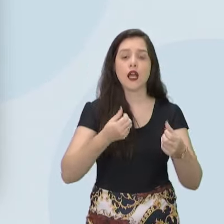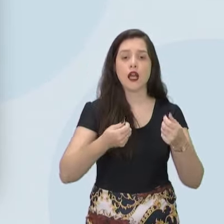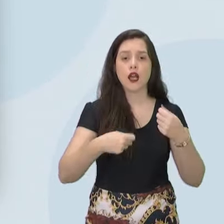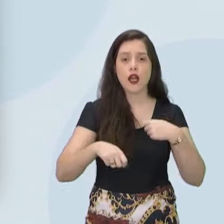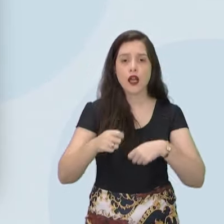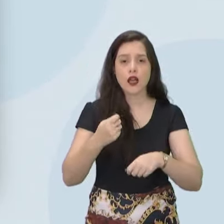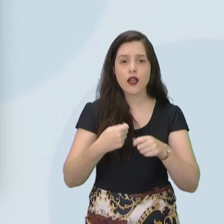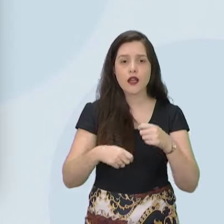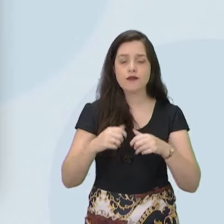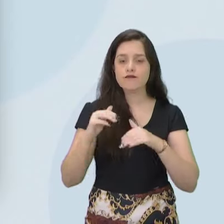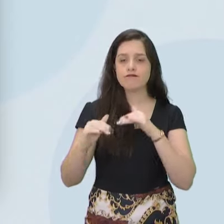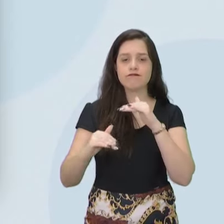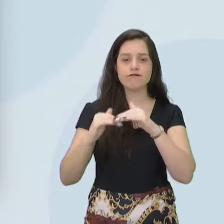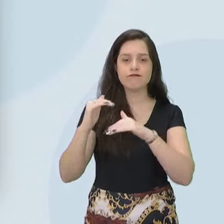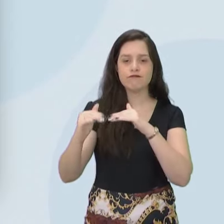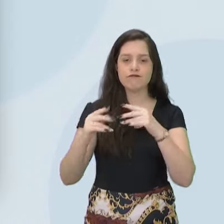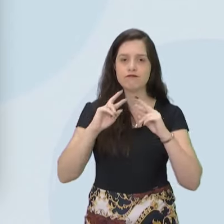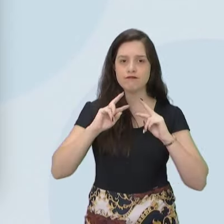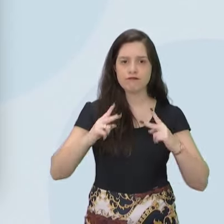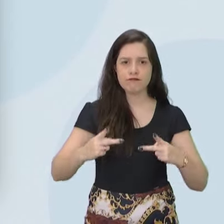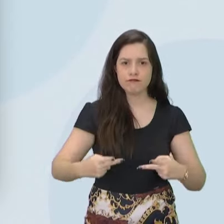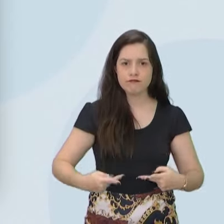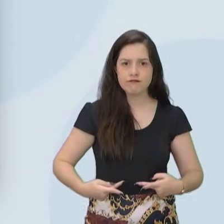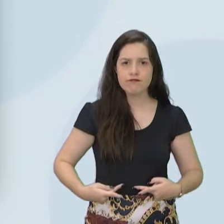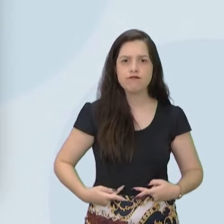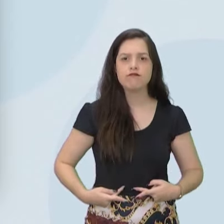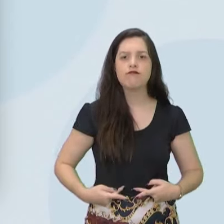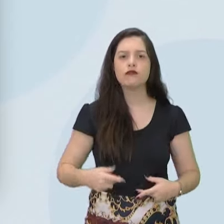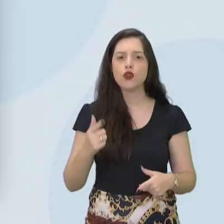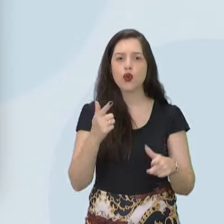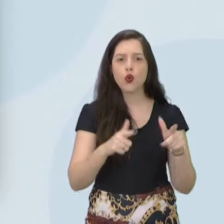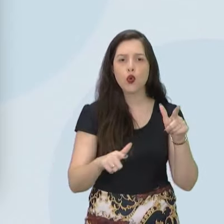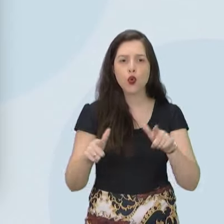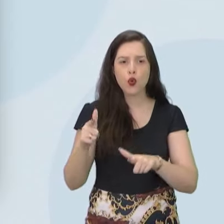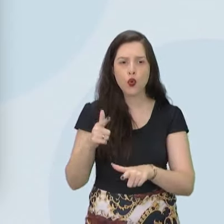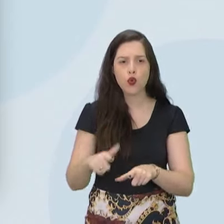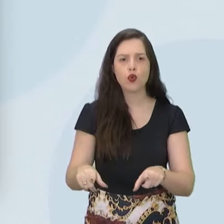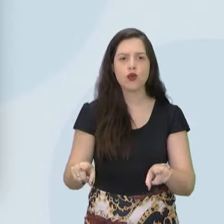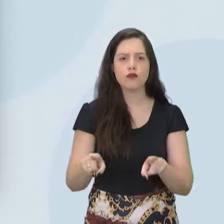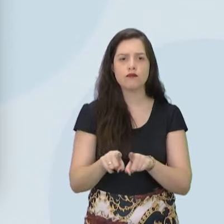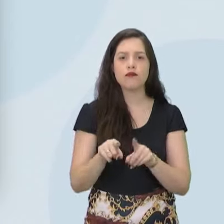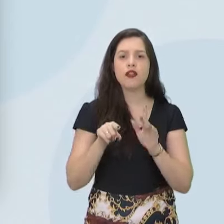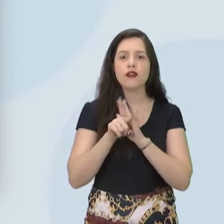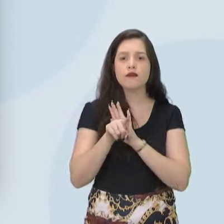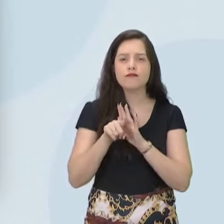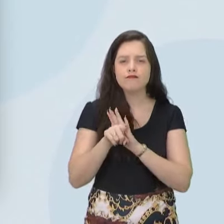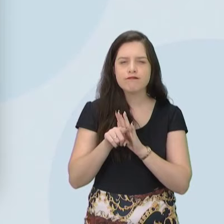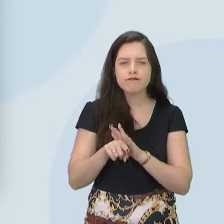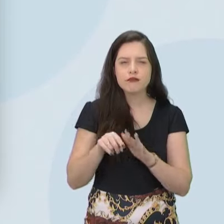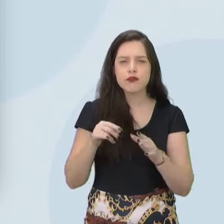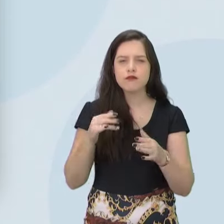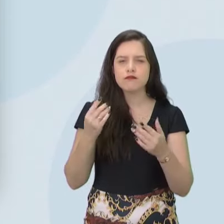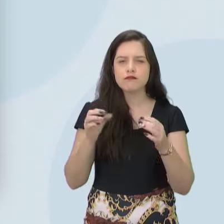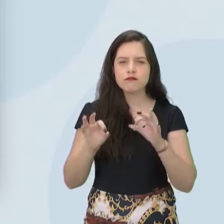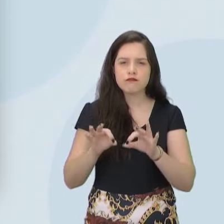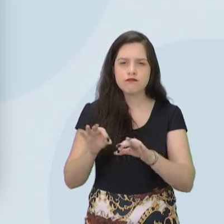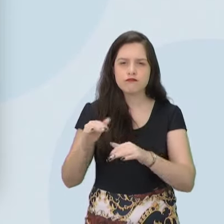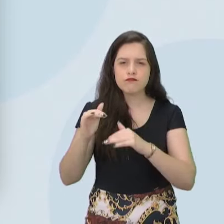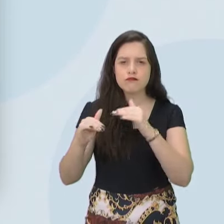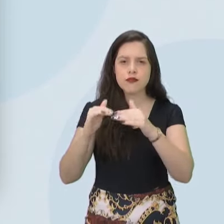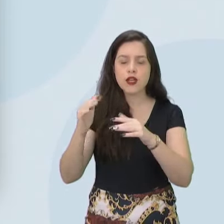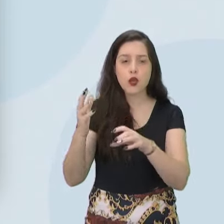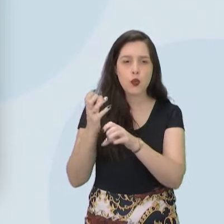de desenvolvimento humano, taxa de inflação, entre outros, investigando os processos de cálculos desses números para